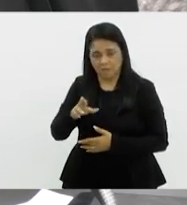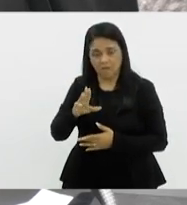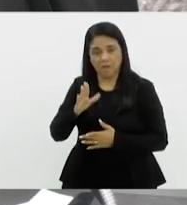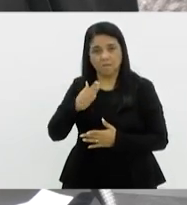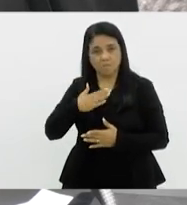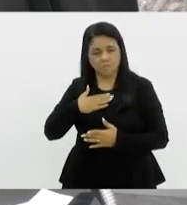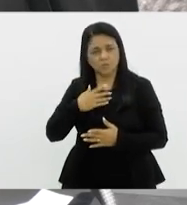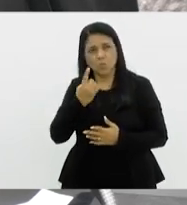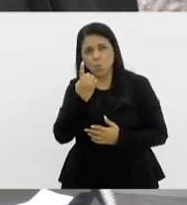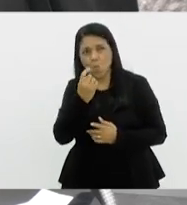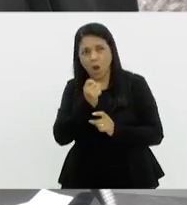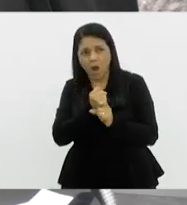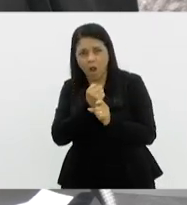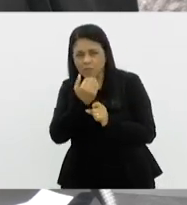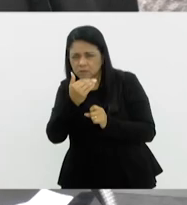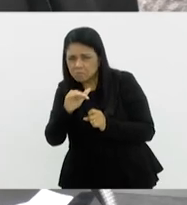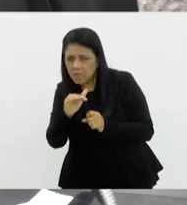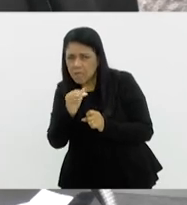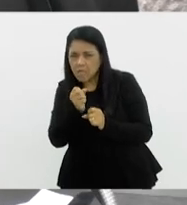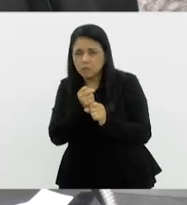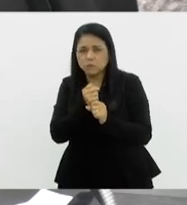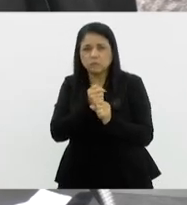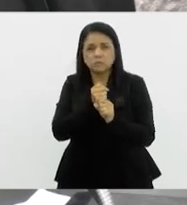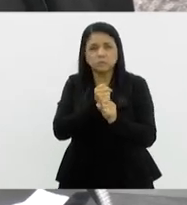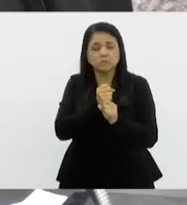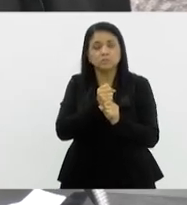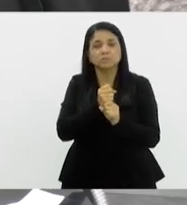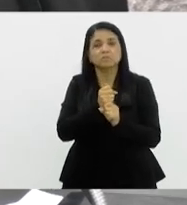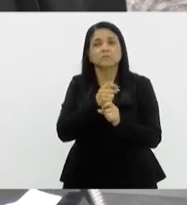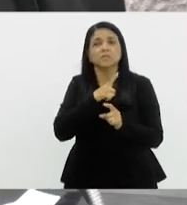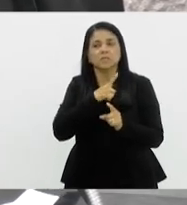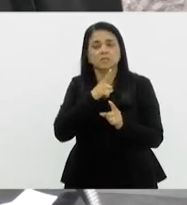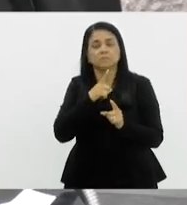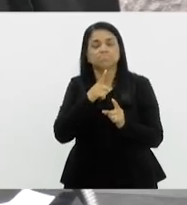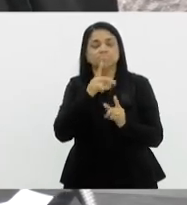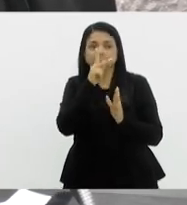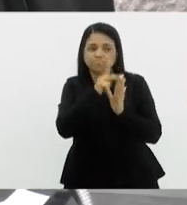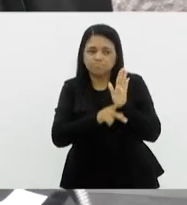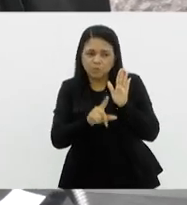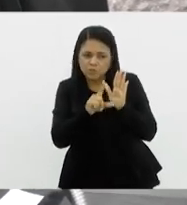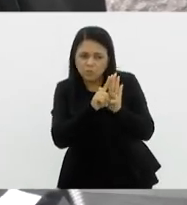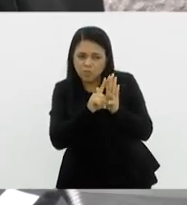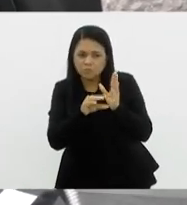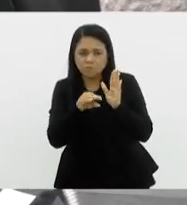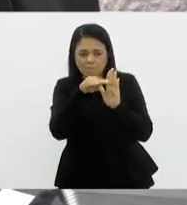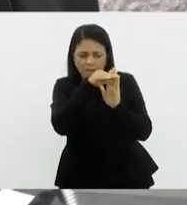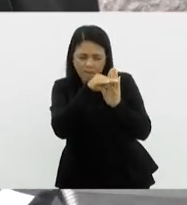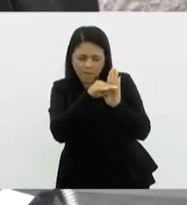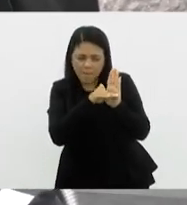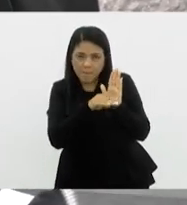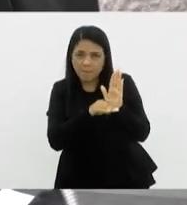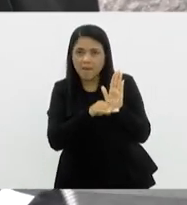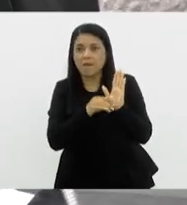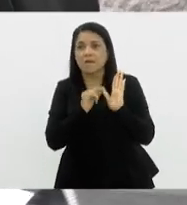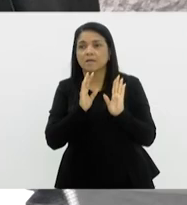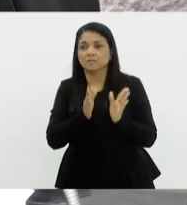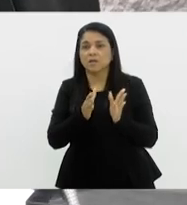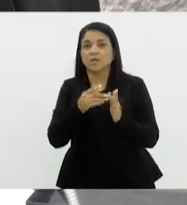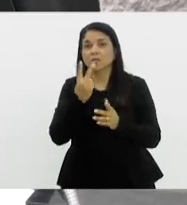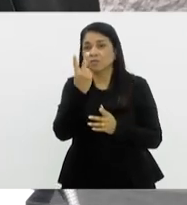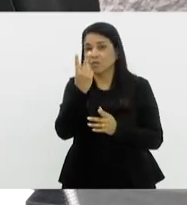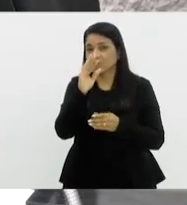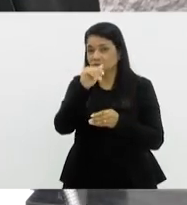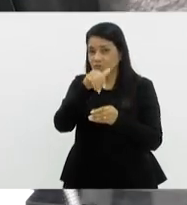longo de um ano e meio, pontualmente ele fez cargo em algum projeto que é atinente à pauta dele e tal. Como já há dois votos